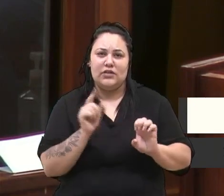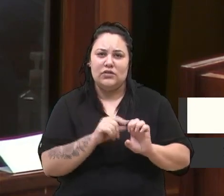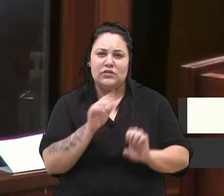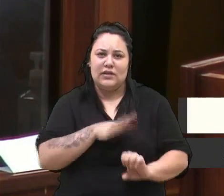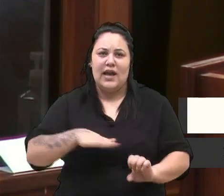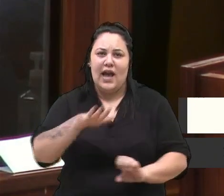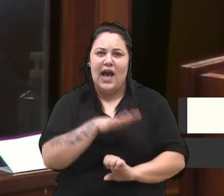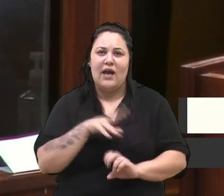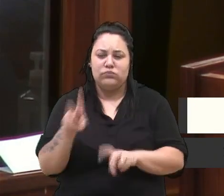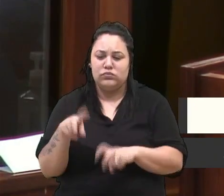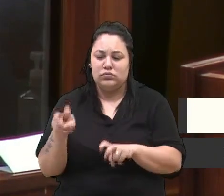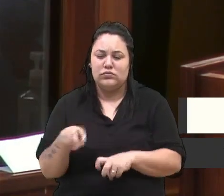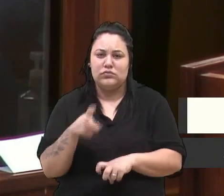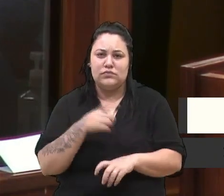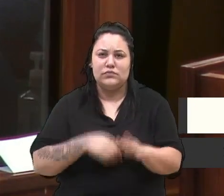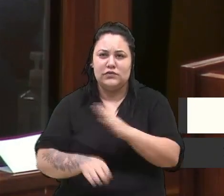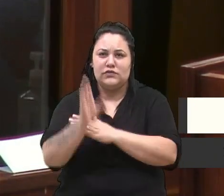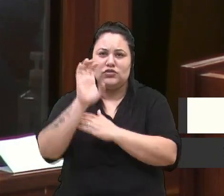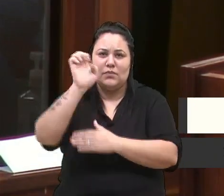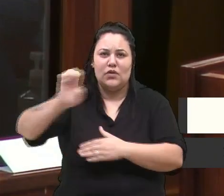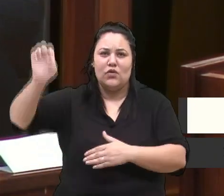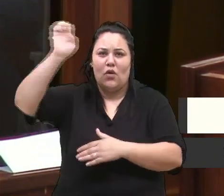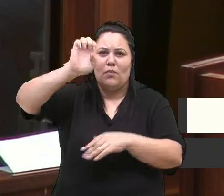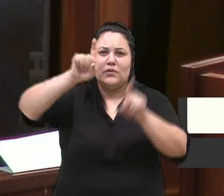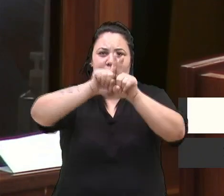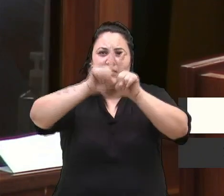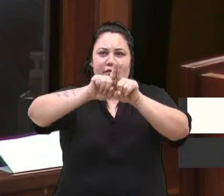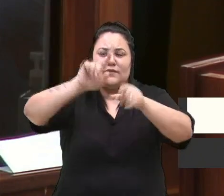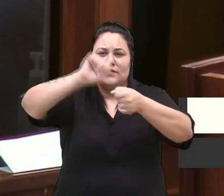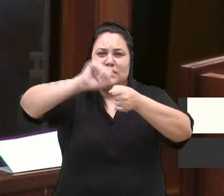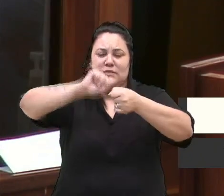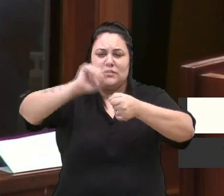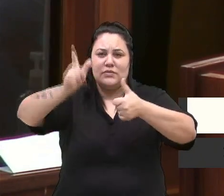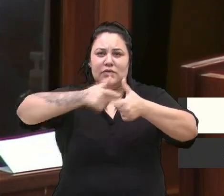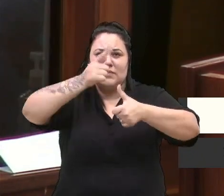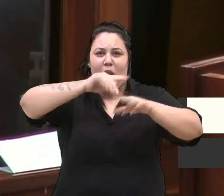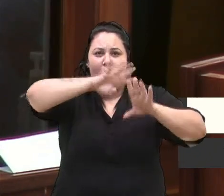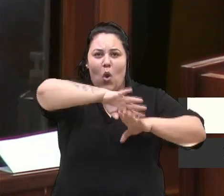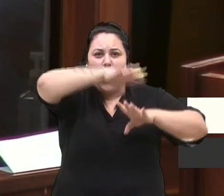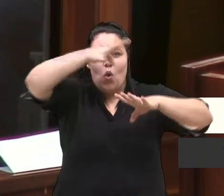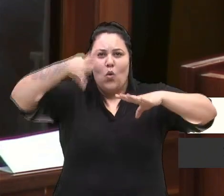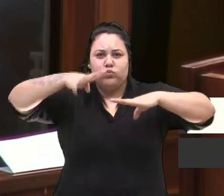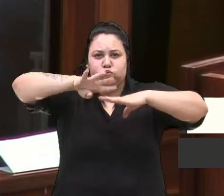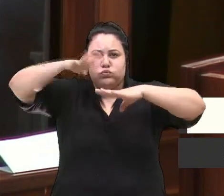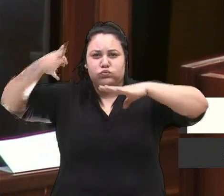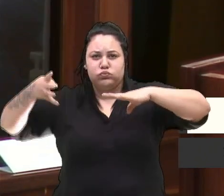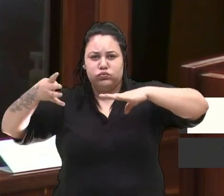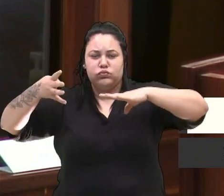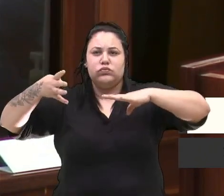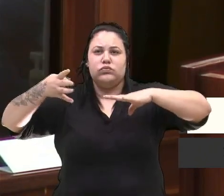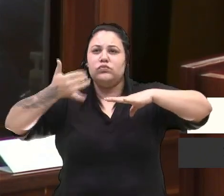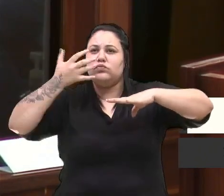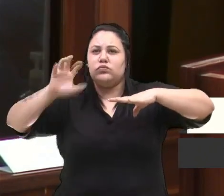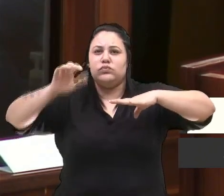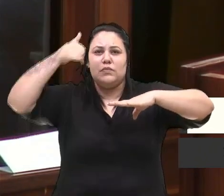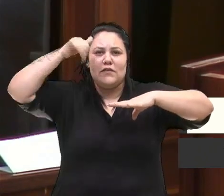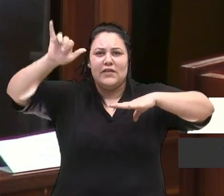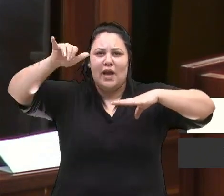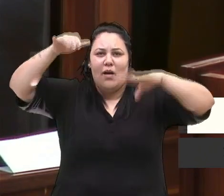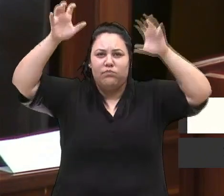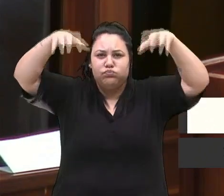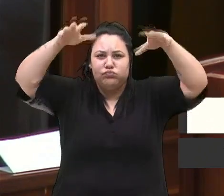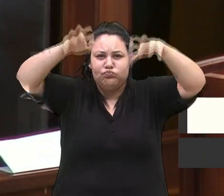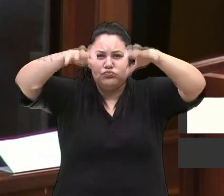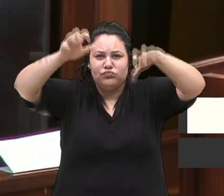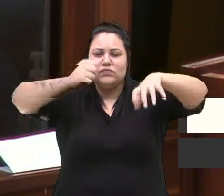vieram as primeiras telas de cobertura contra o granizo, e hoje nós temos aí grande parte da nossa fruticultura